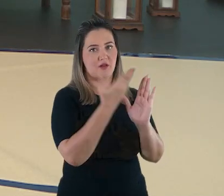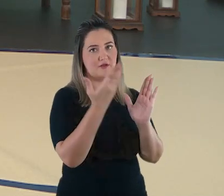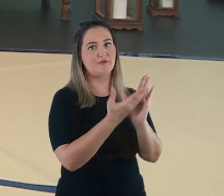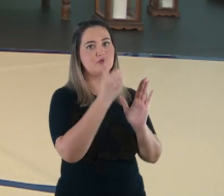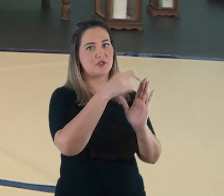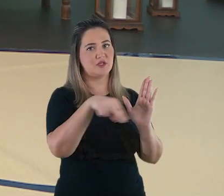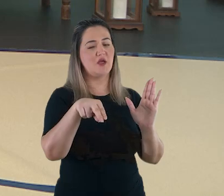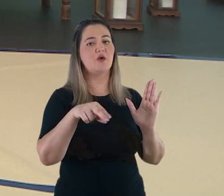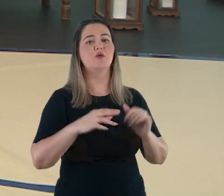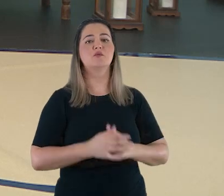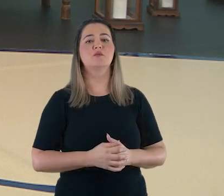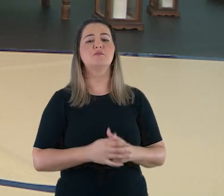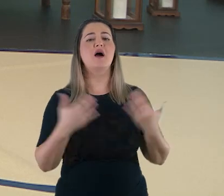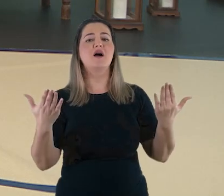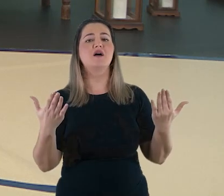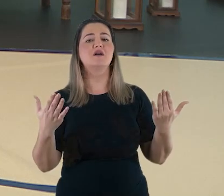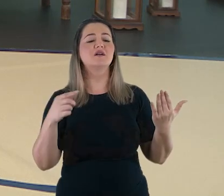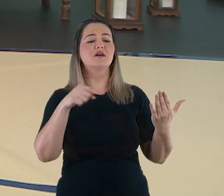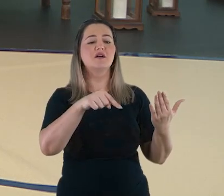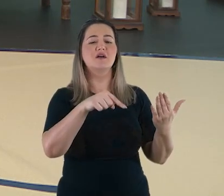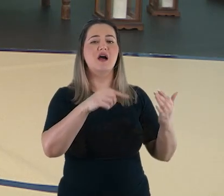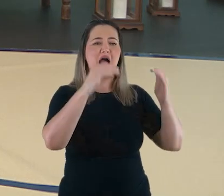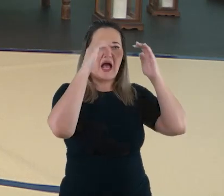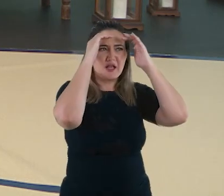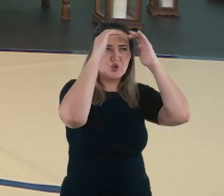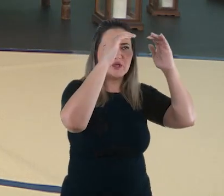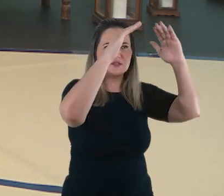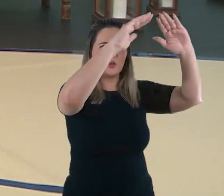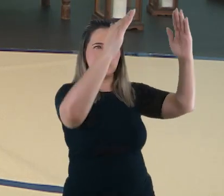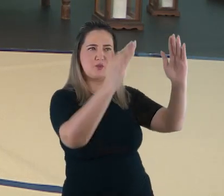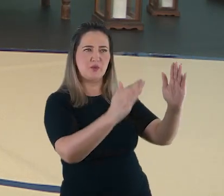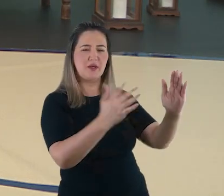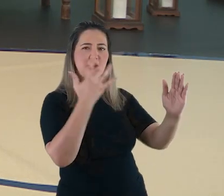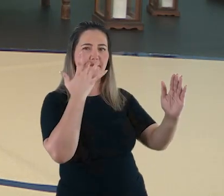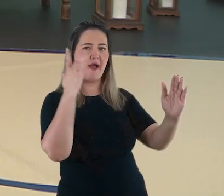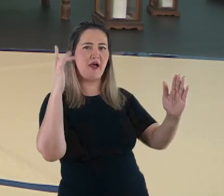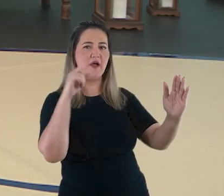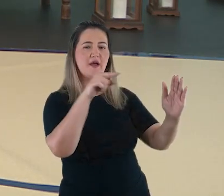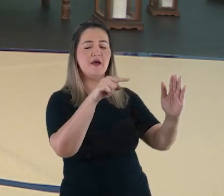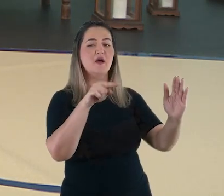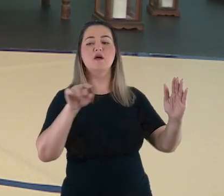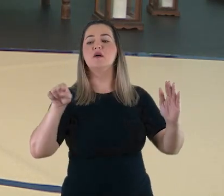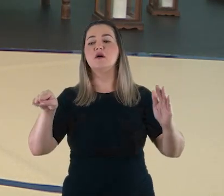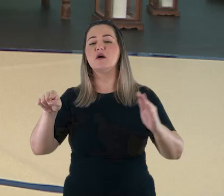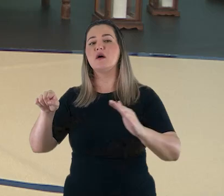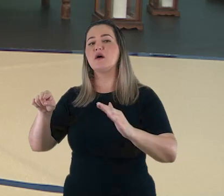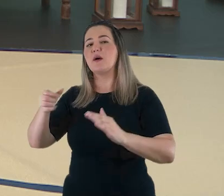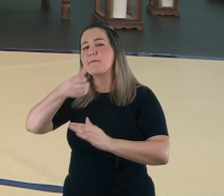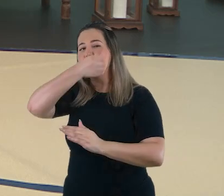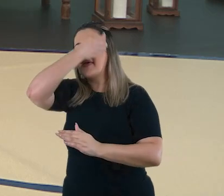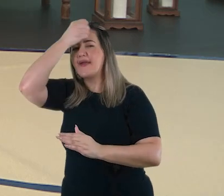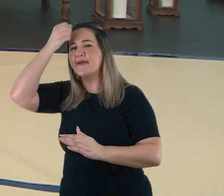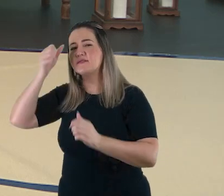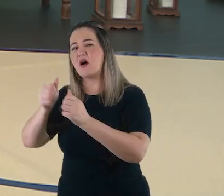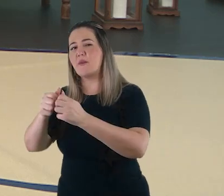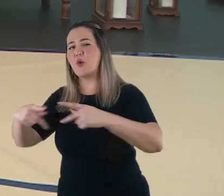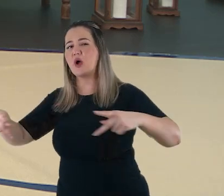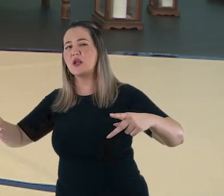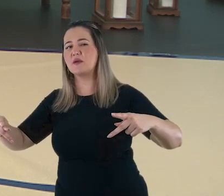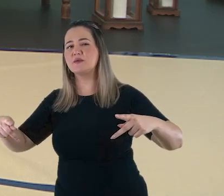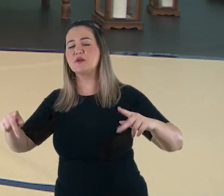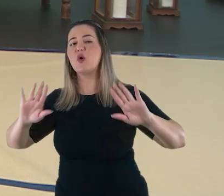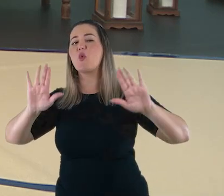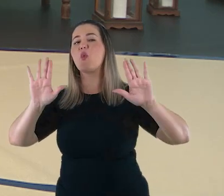que nós temos entre esta adoração da imagem e a besta do Apocalipse? Qual foi o desfecho dessa